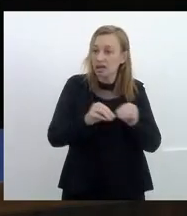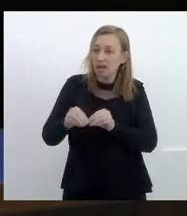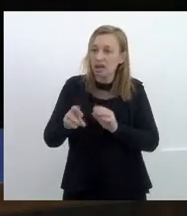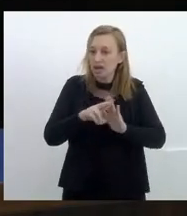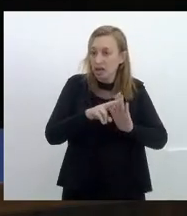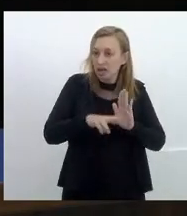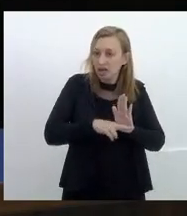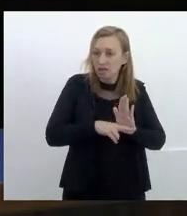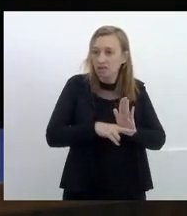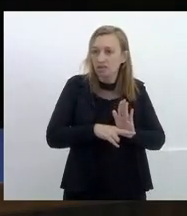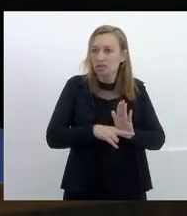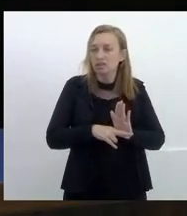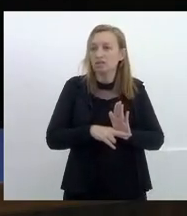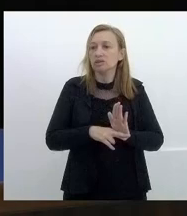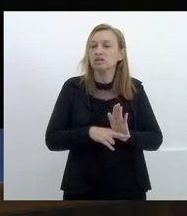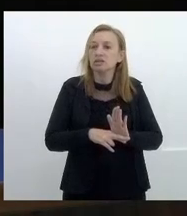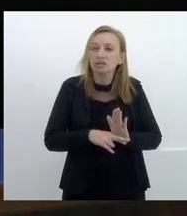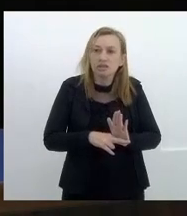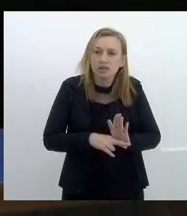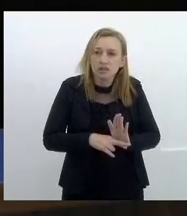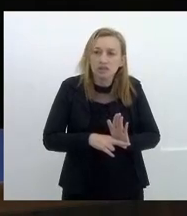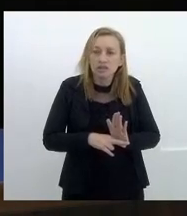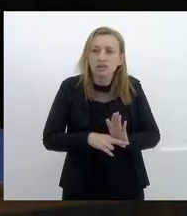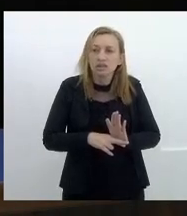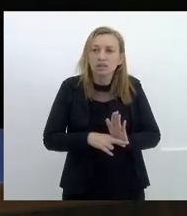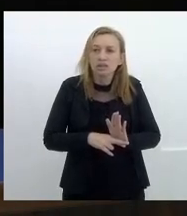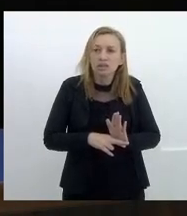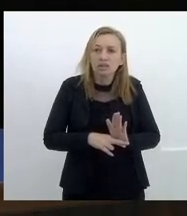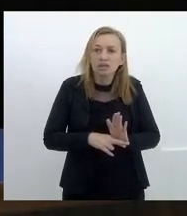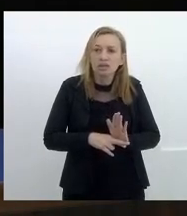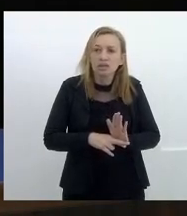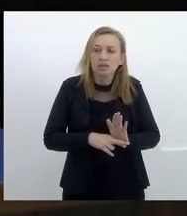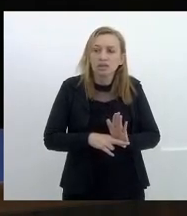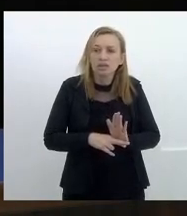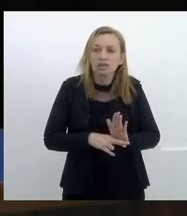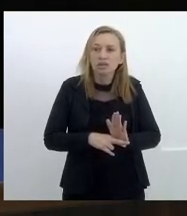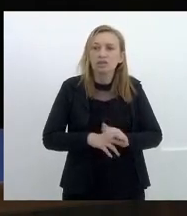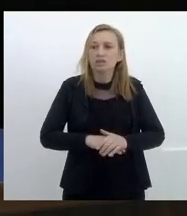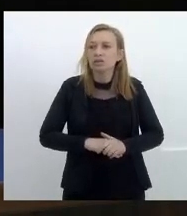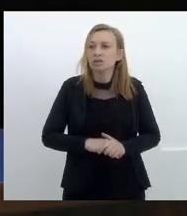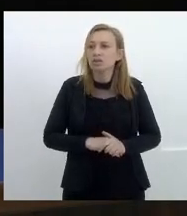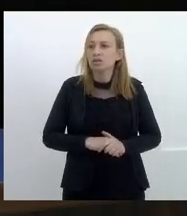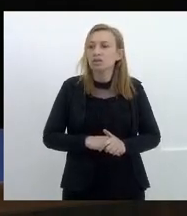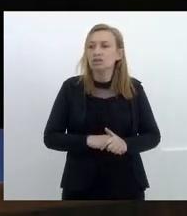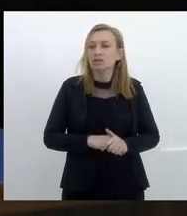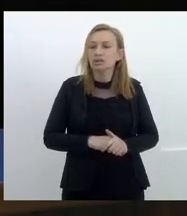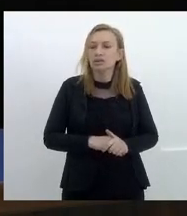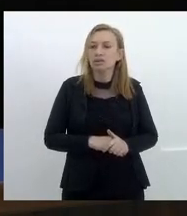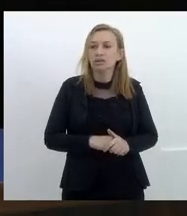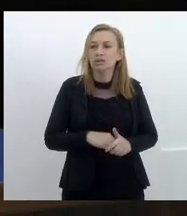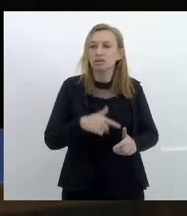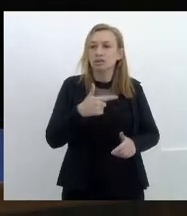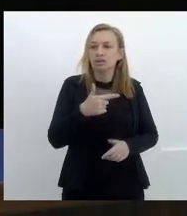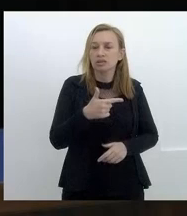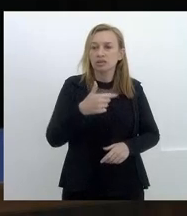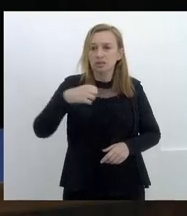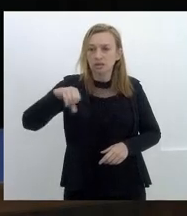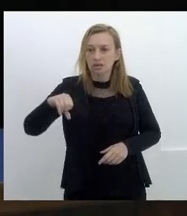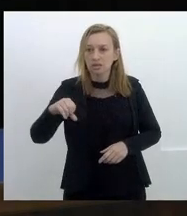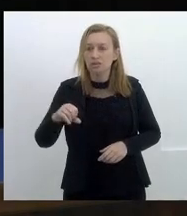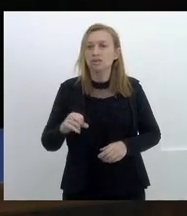esses impactos que as reformas foram trazendo a reforma de 2019 que se pretende